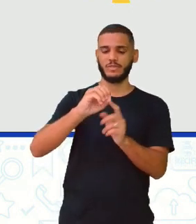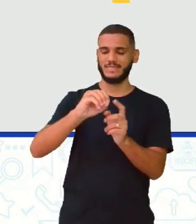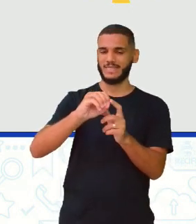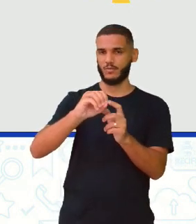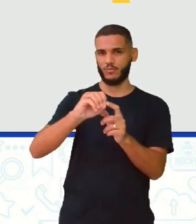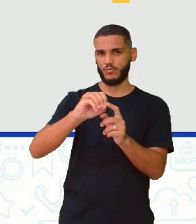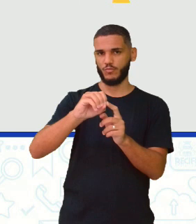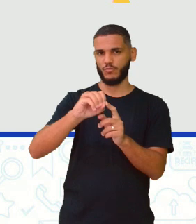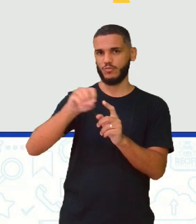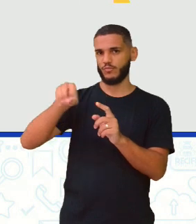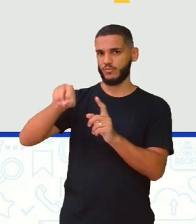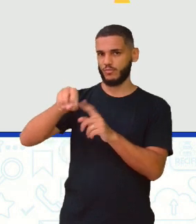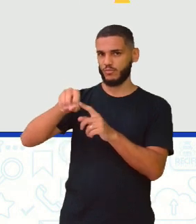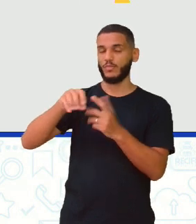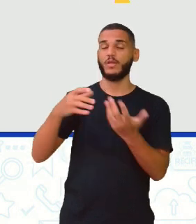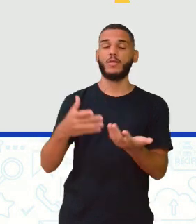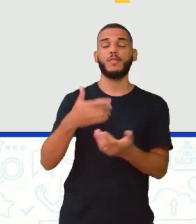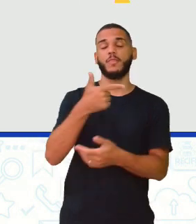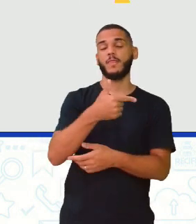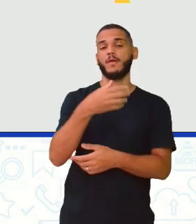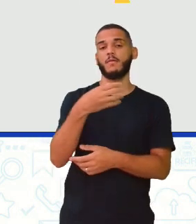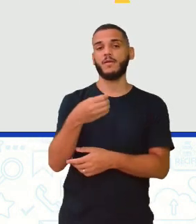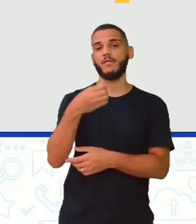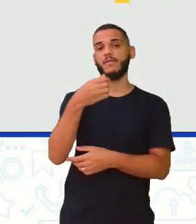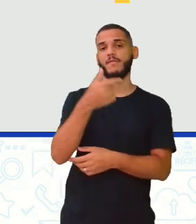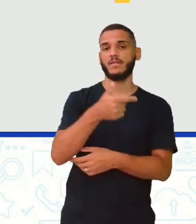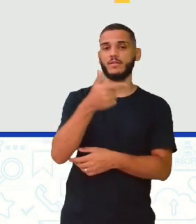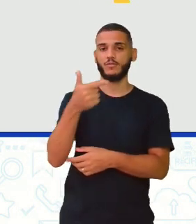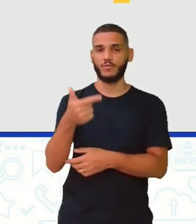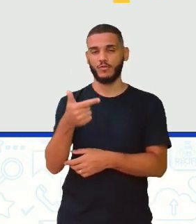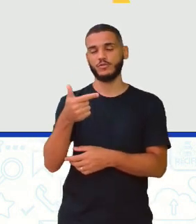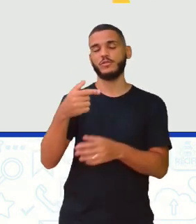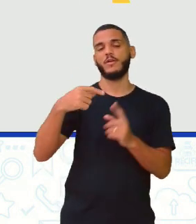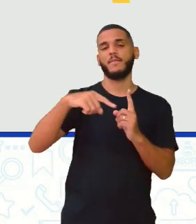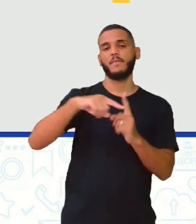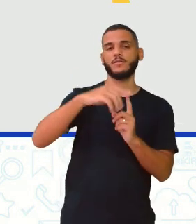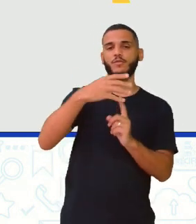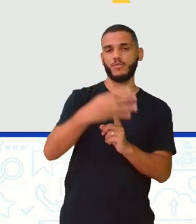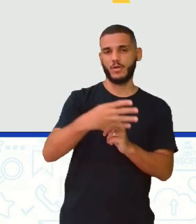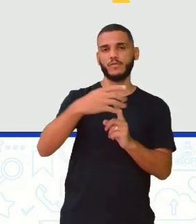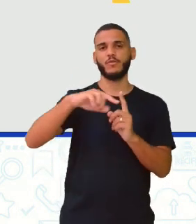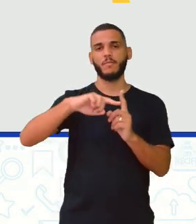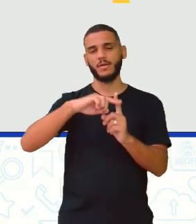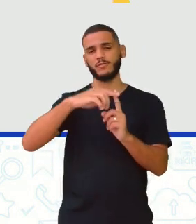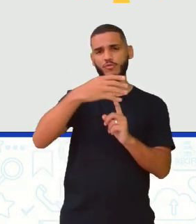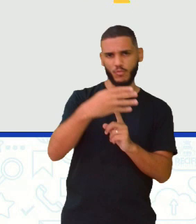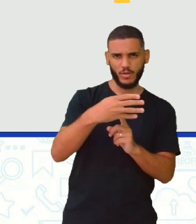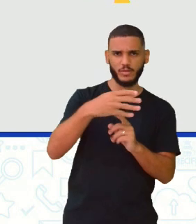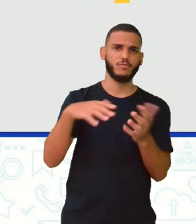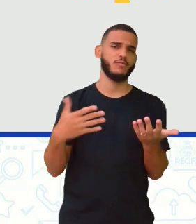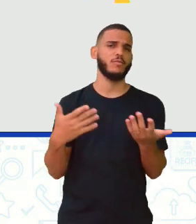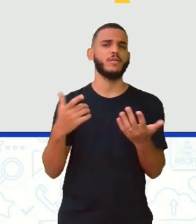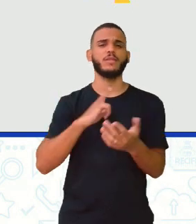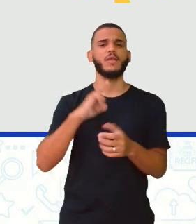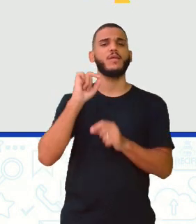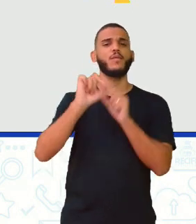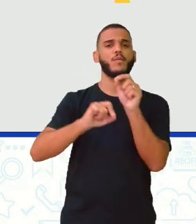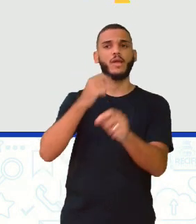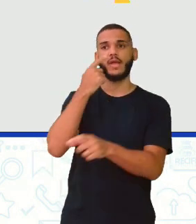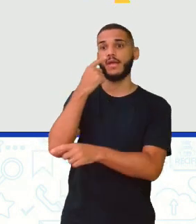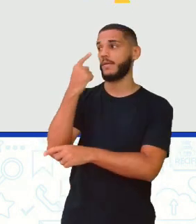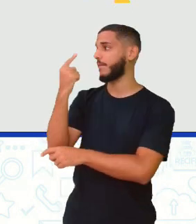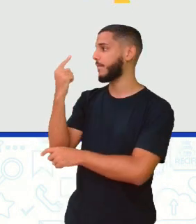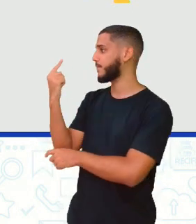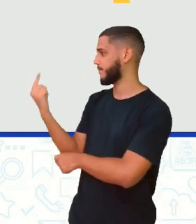2022 mais 4. 2022 mais 4 mais 4. O que eu tenho aí? Eu tenho